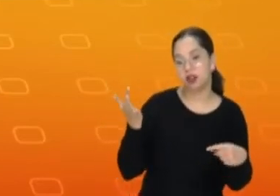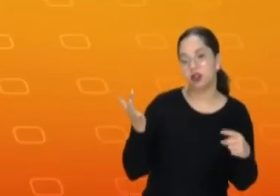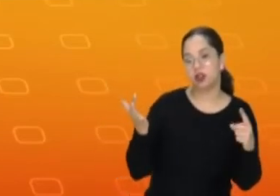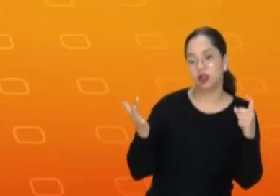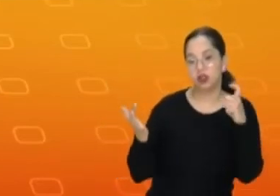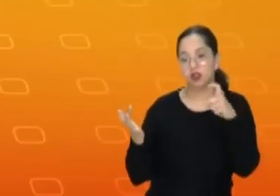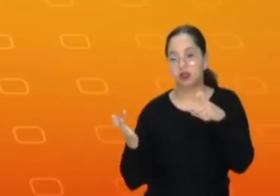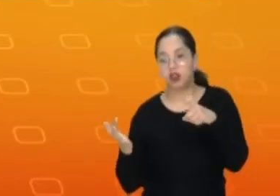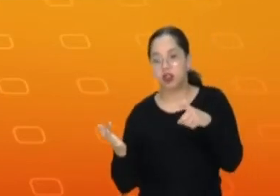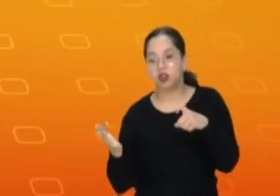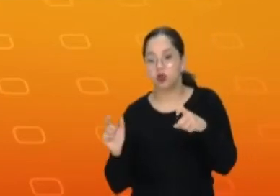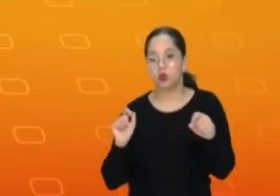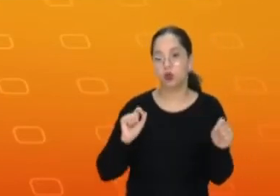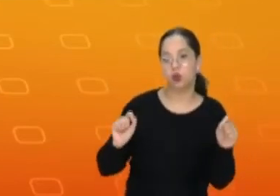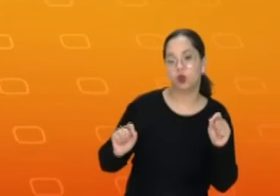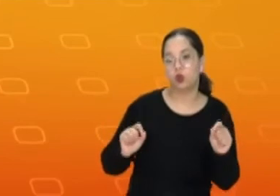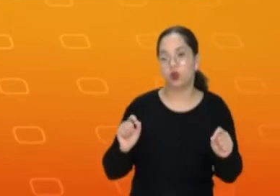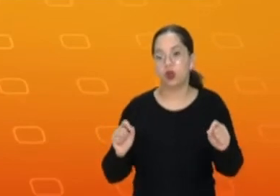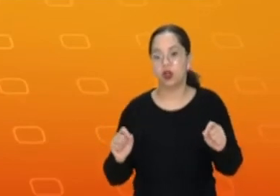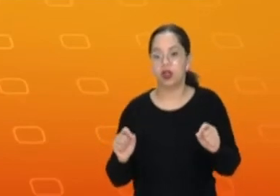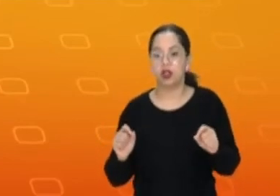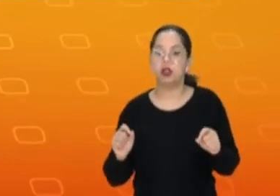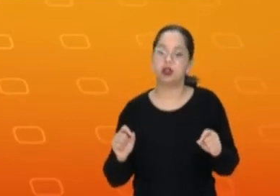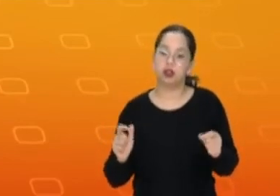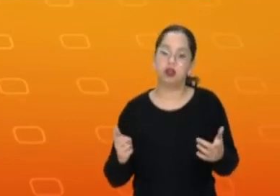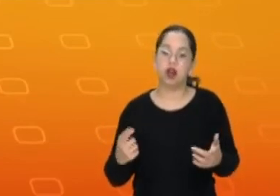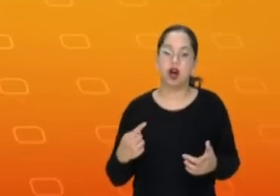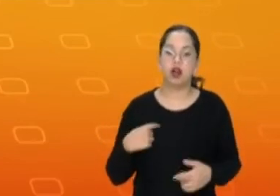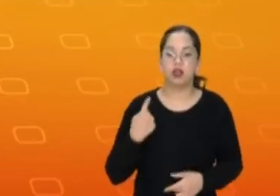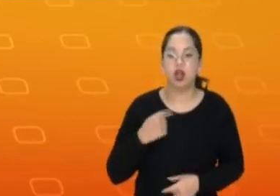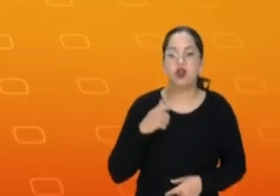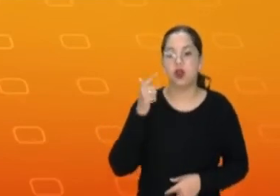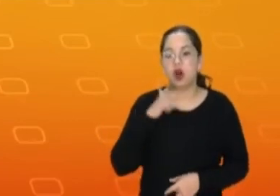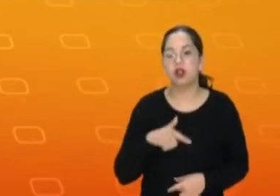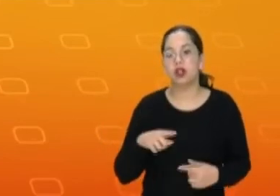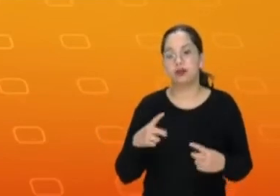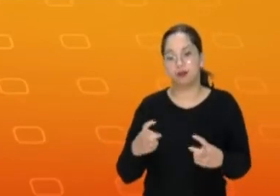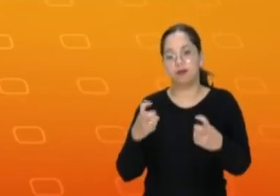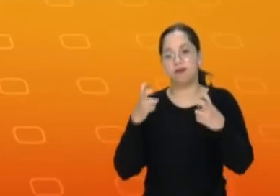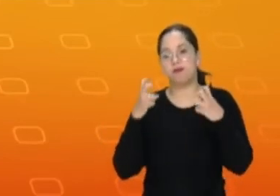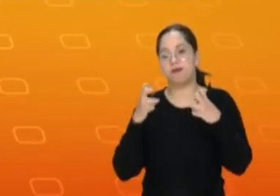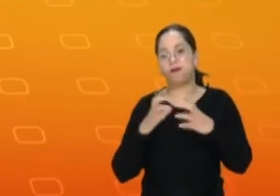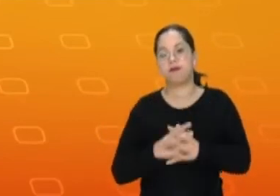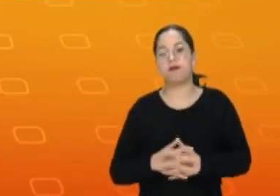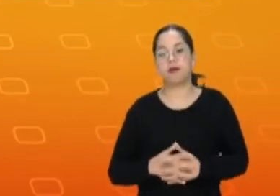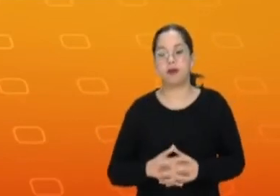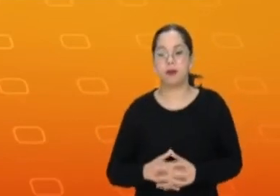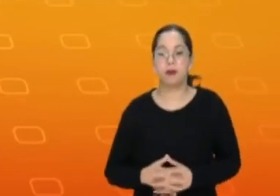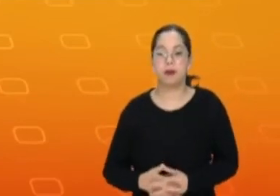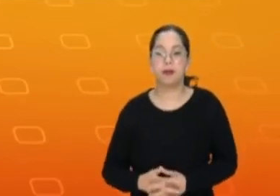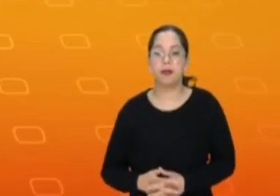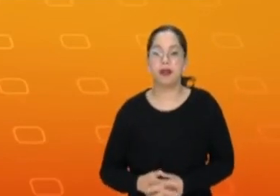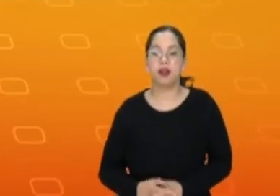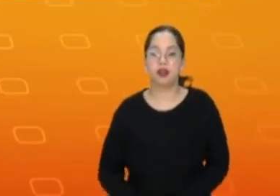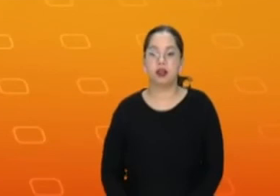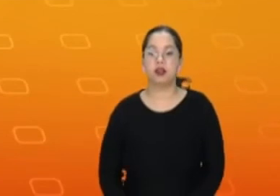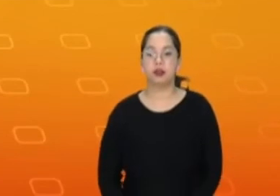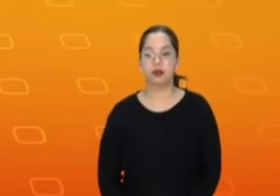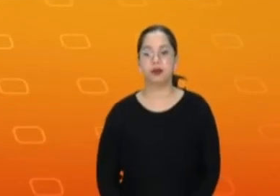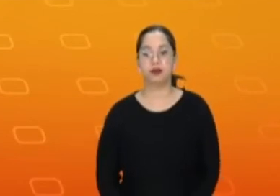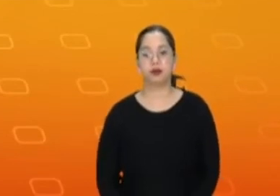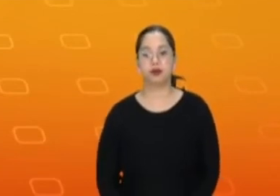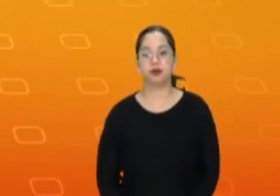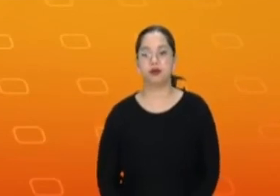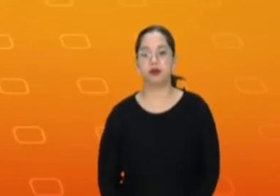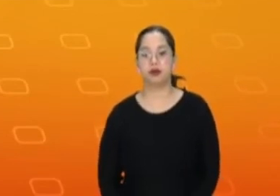no estrito senso, ela deve ser commodity para a grande tecnologia